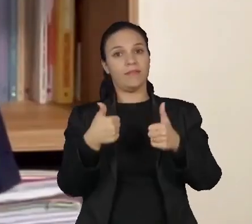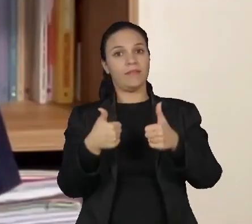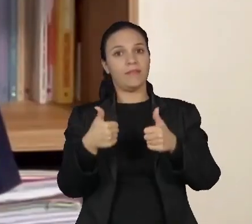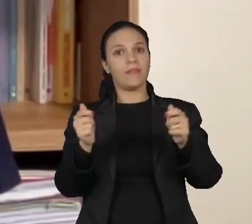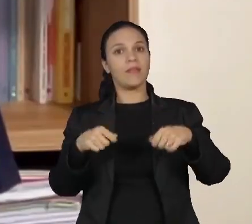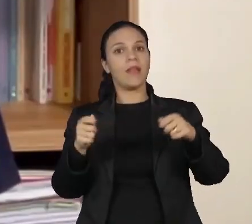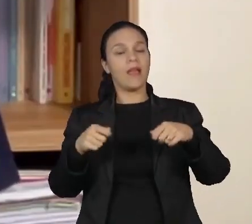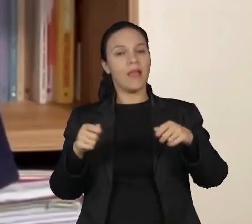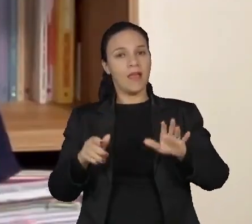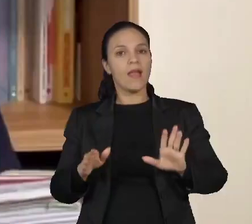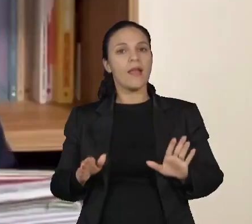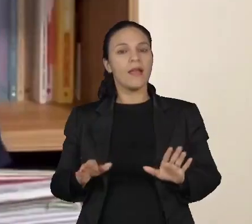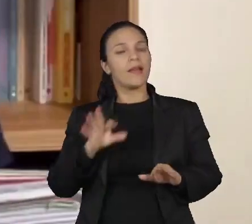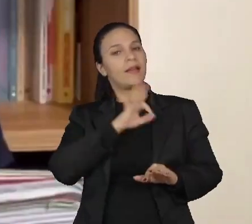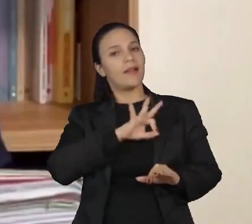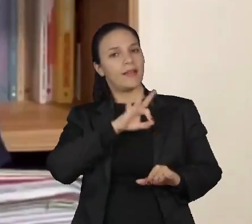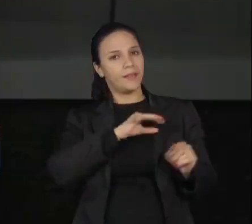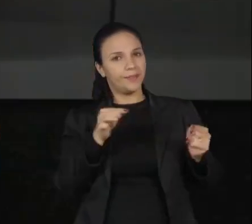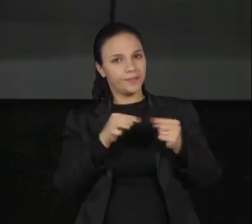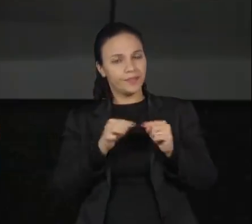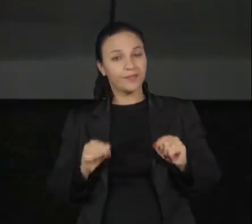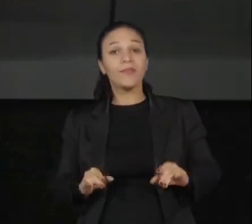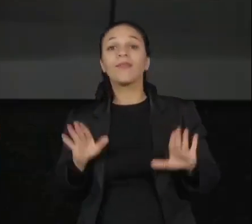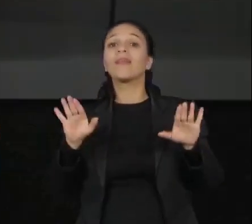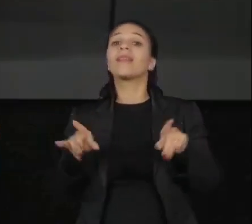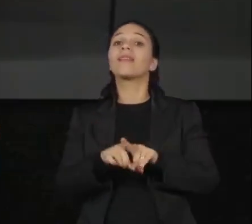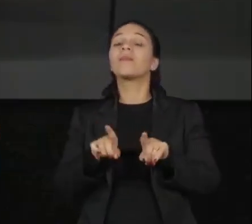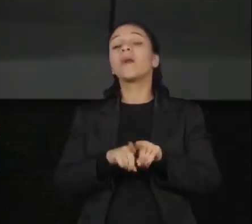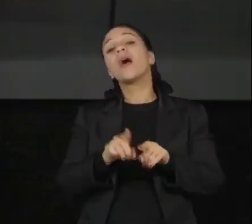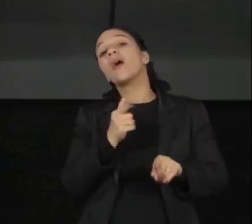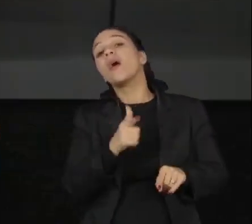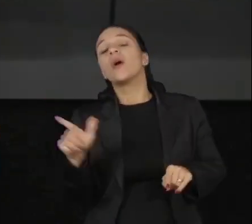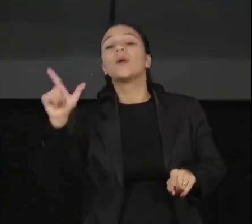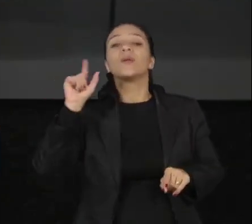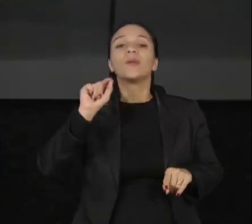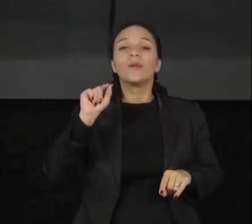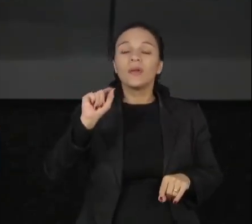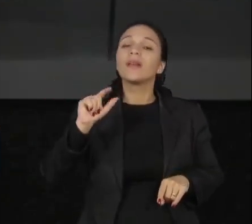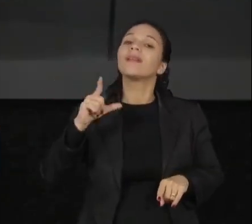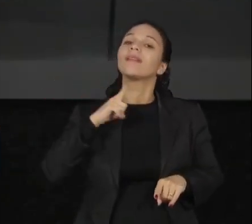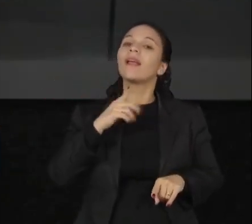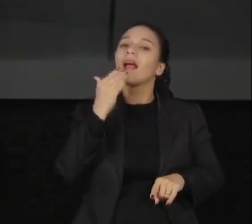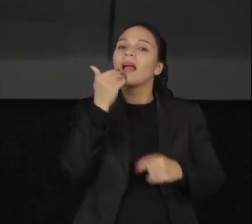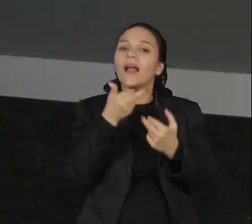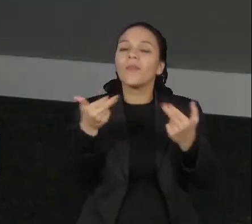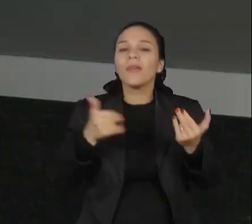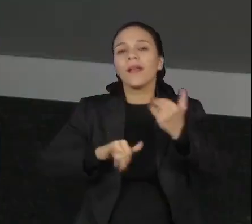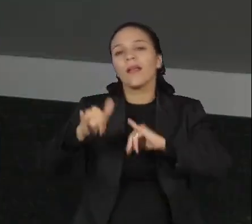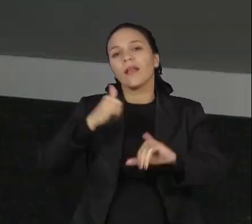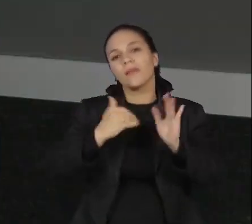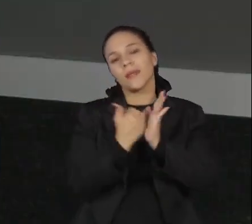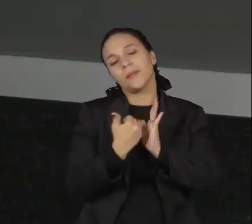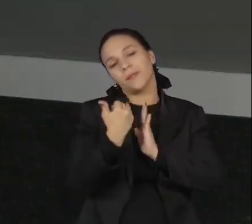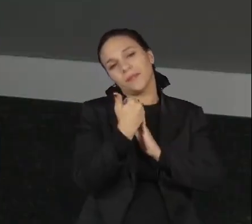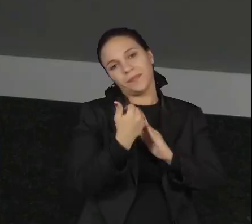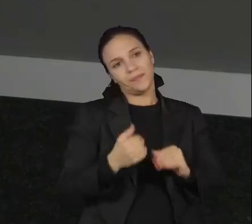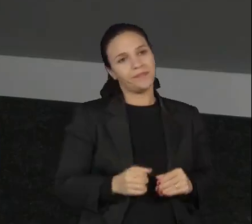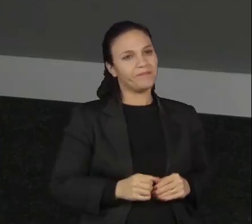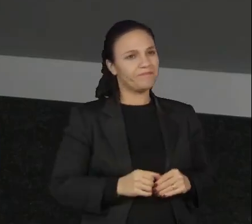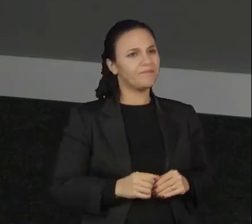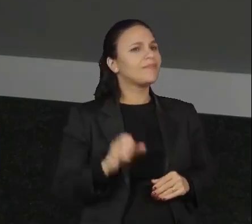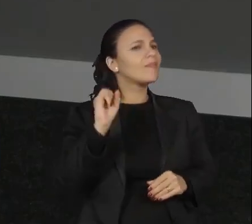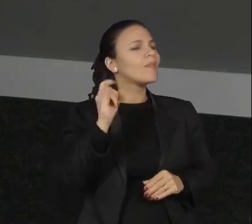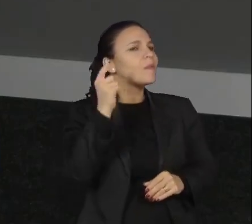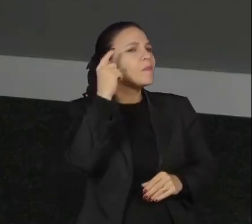está intimamente ligado à renda, mas também uma introdução cada vez maior desses alimentos ultraprocessados. Quando a gente